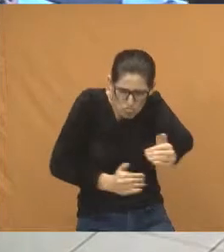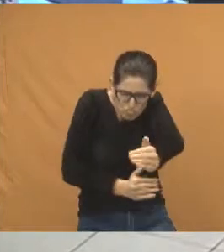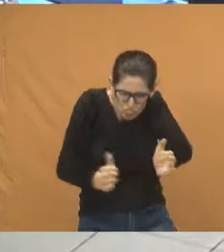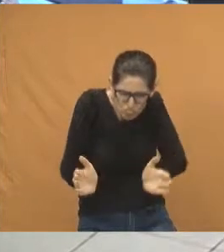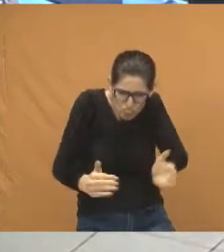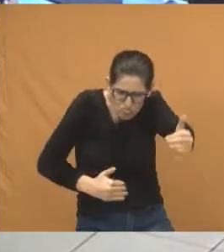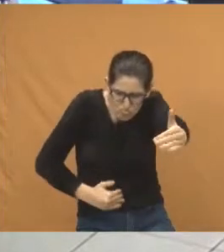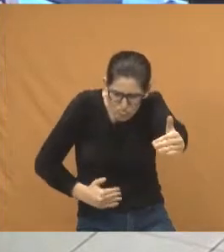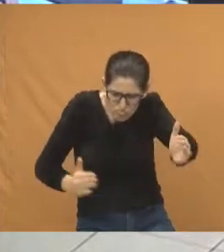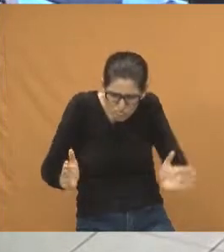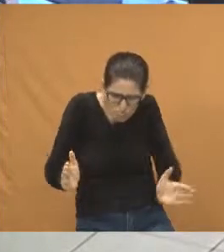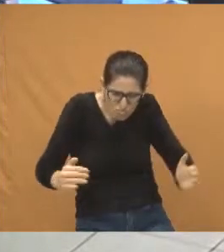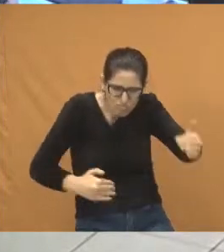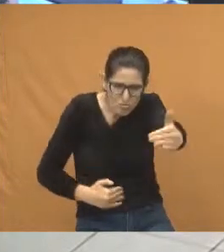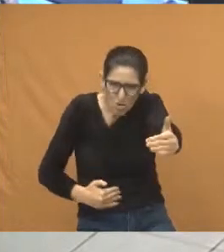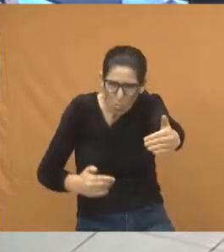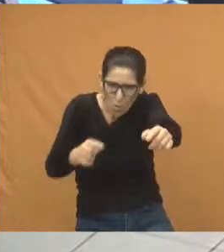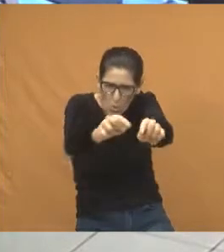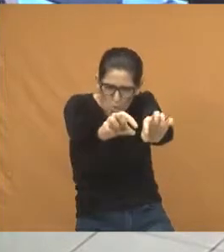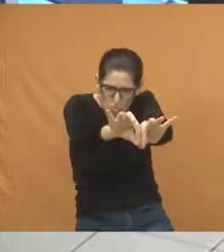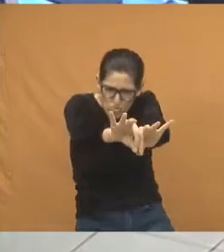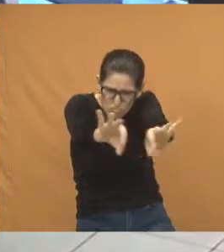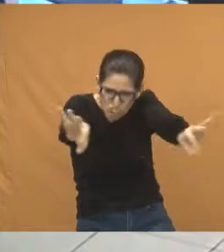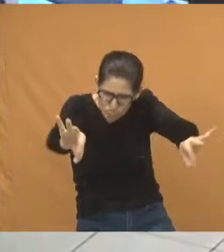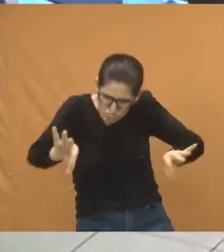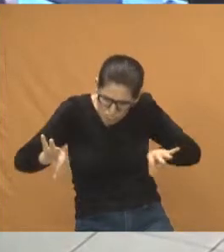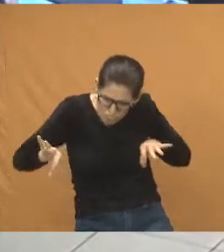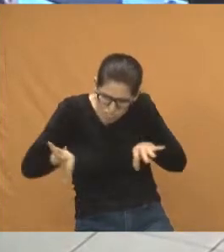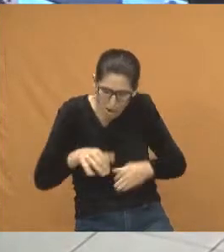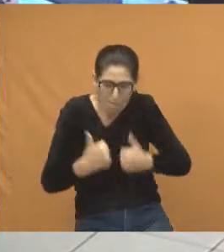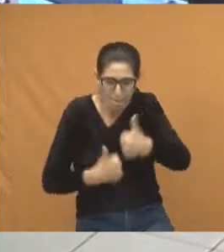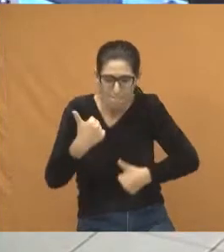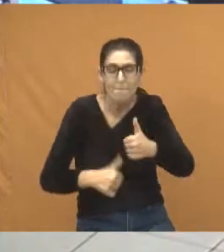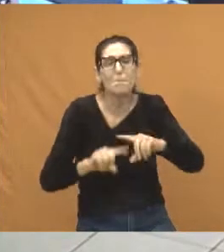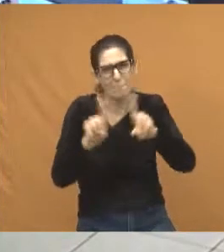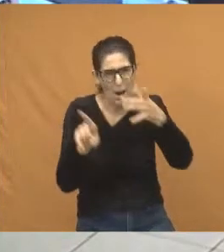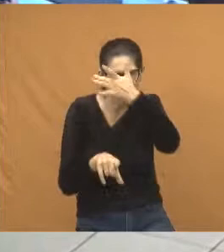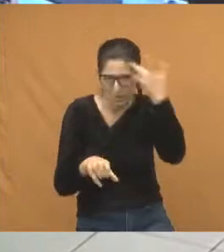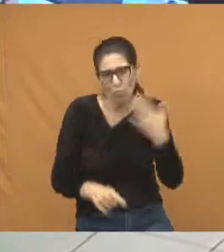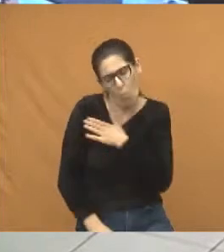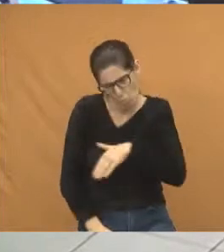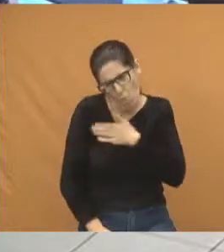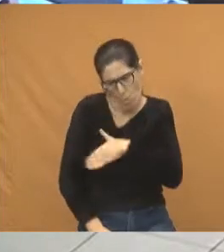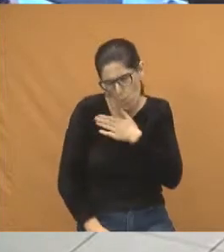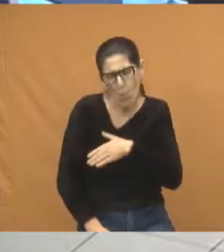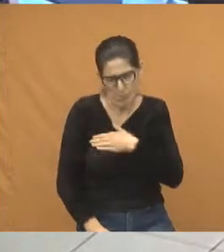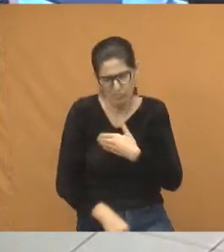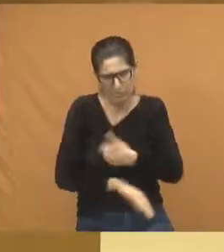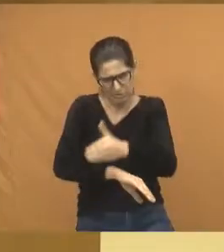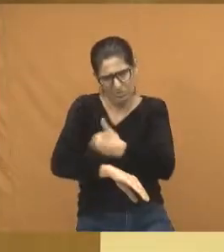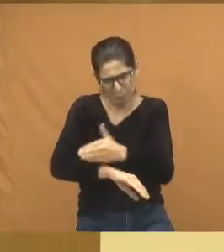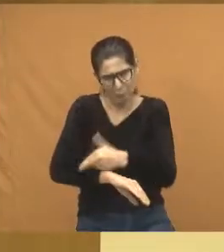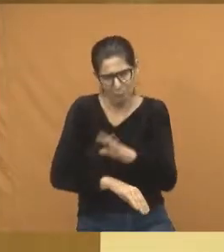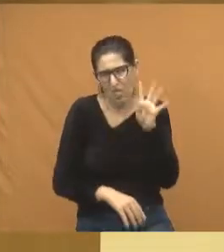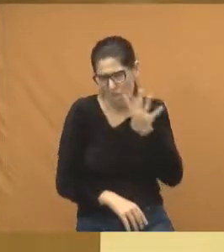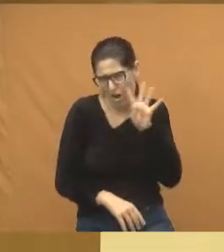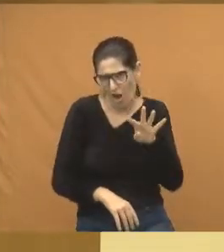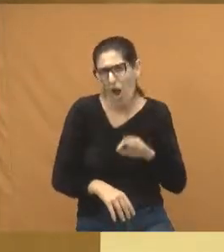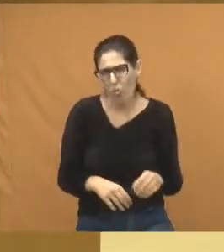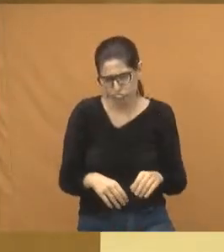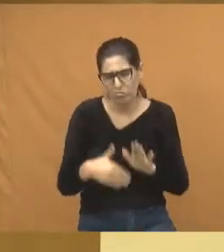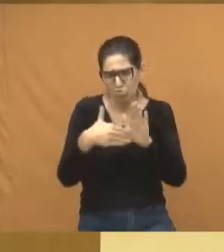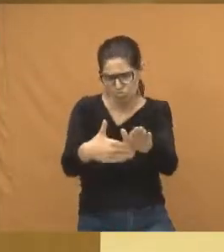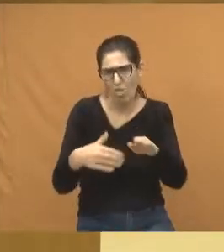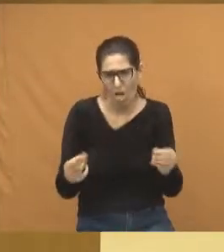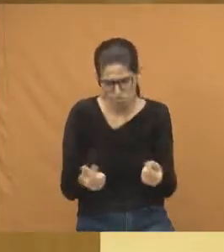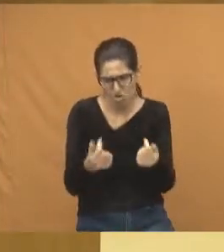muito usada pelos moradores ali, não é isso? Então vai ficar bem bacana assim. Beleza, Gilson. Estamos juntos aí para trabalhar em